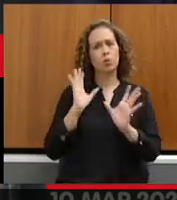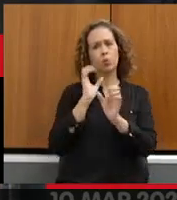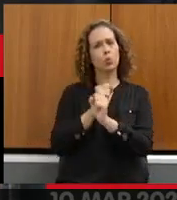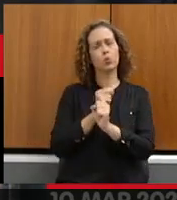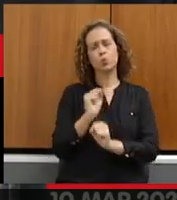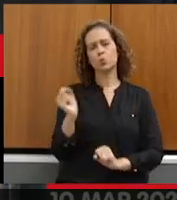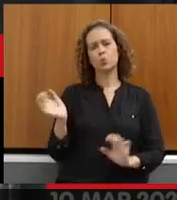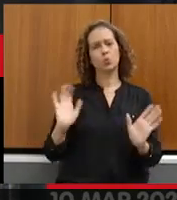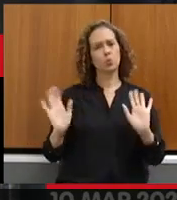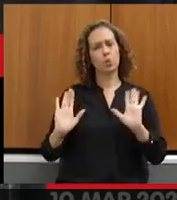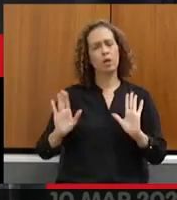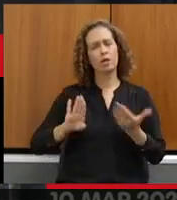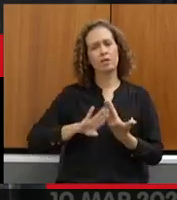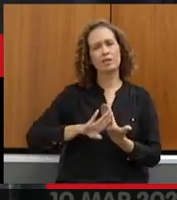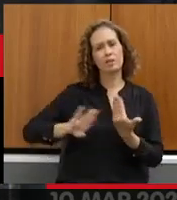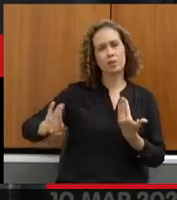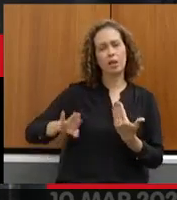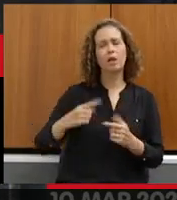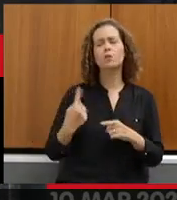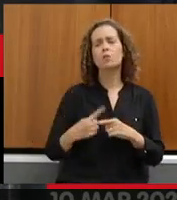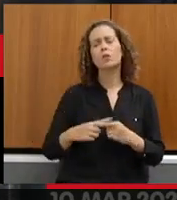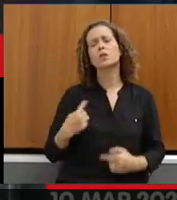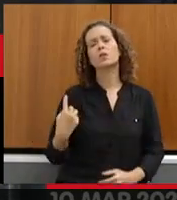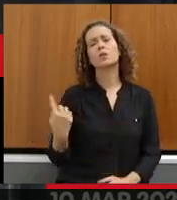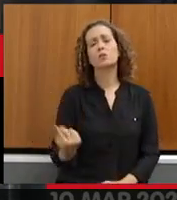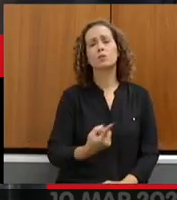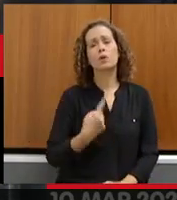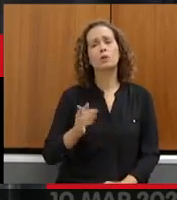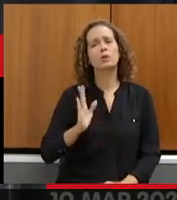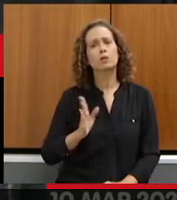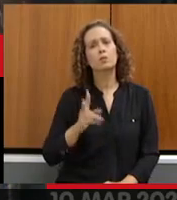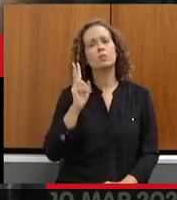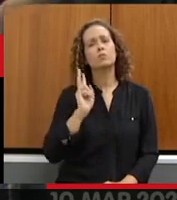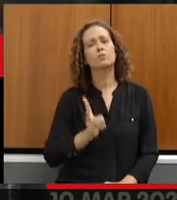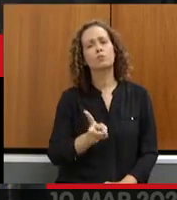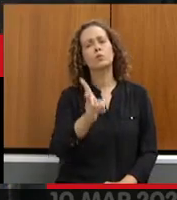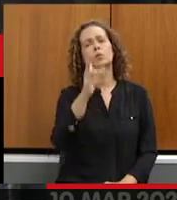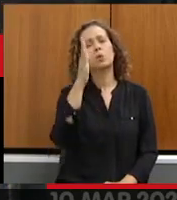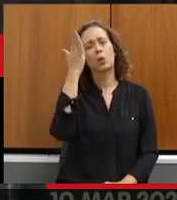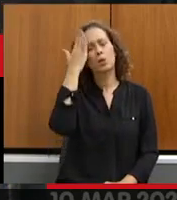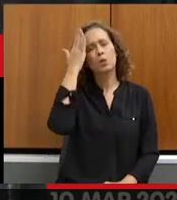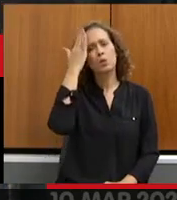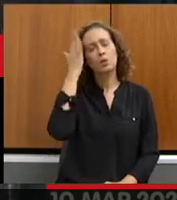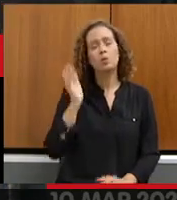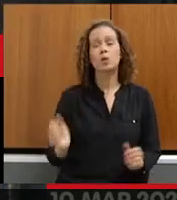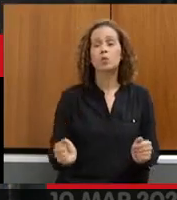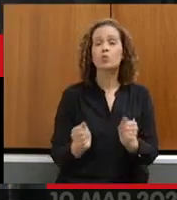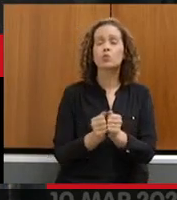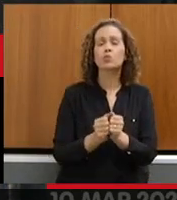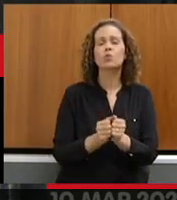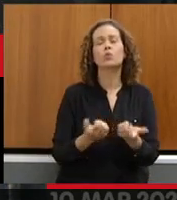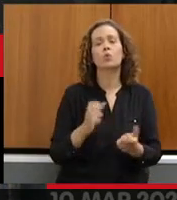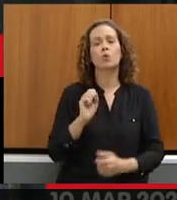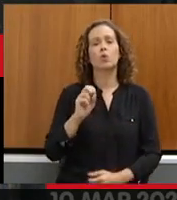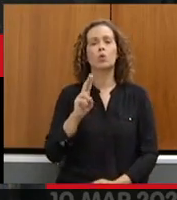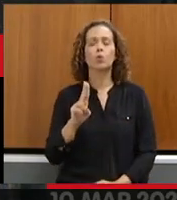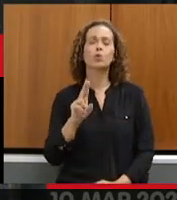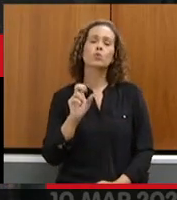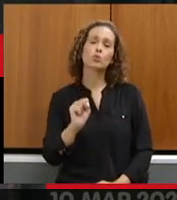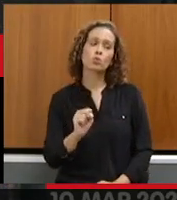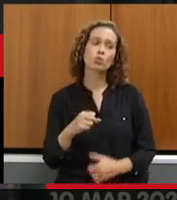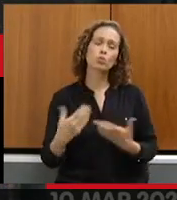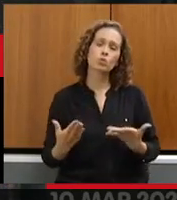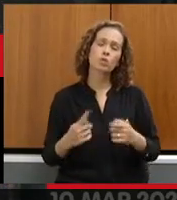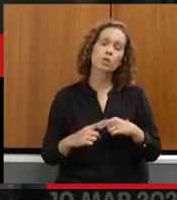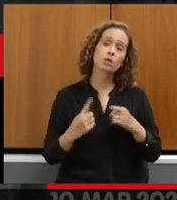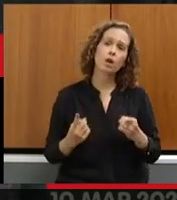nem conta na contabilidade E por que a gente sempre soube que eles viam flutuar junto com suas quando tudo estiver cheio privado fica achei também e na verdade é